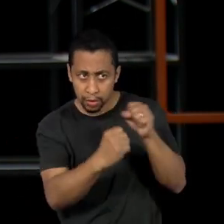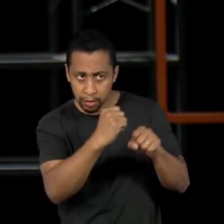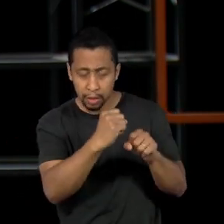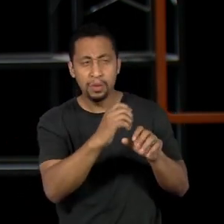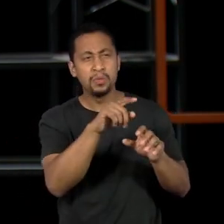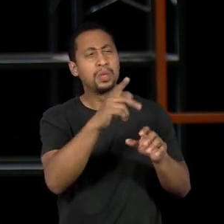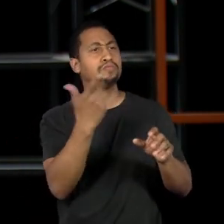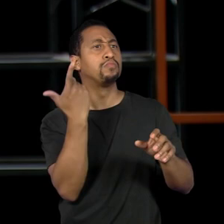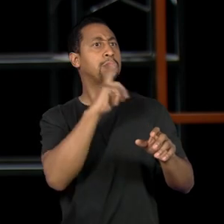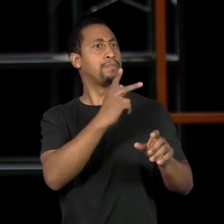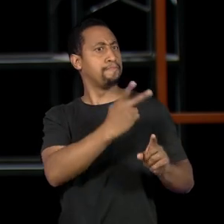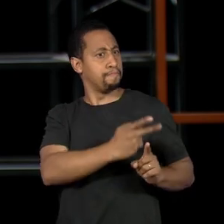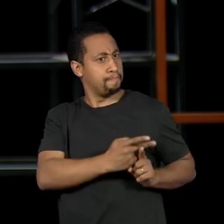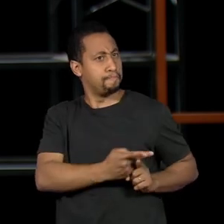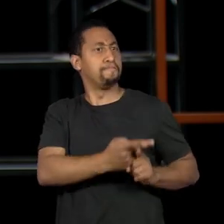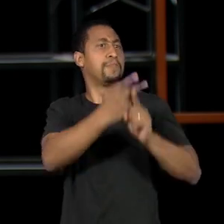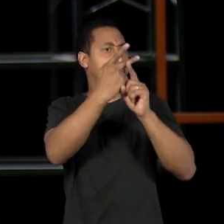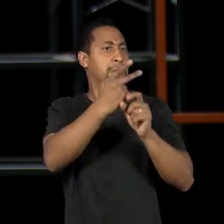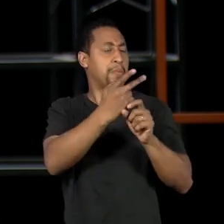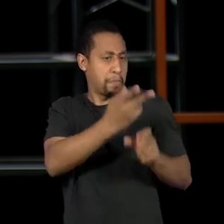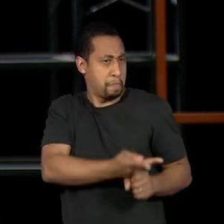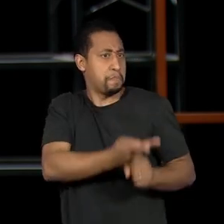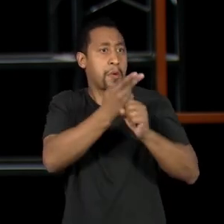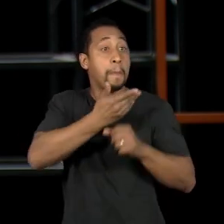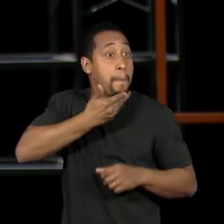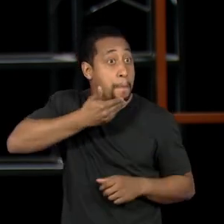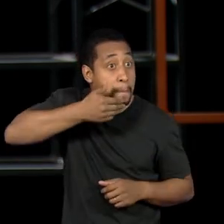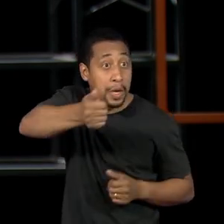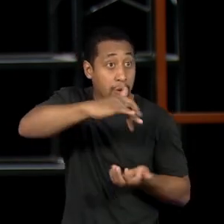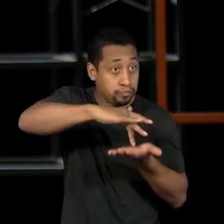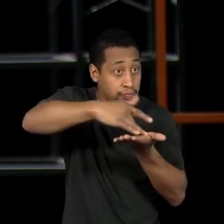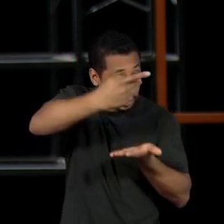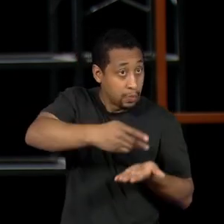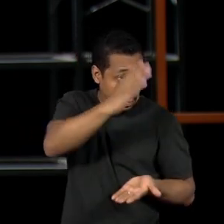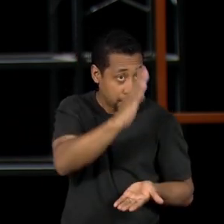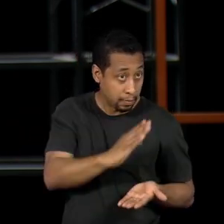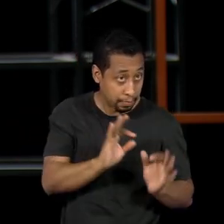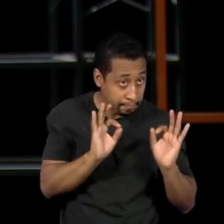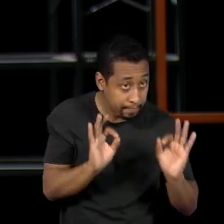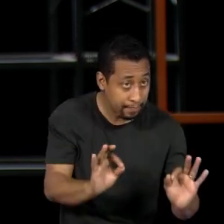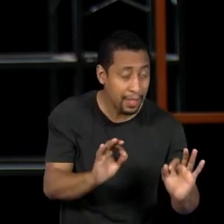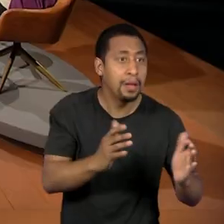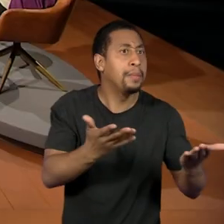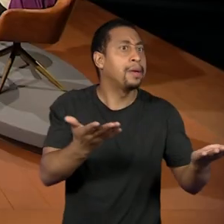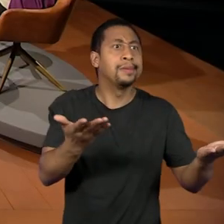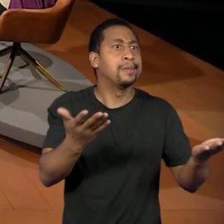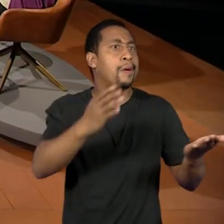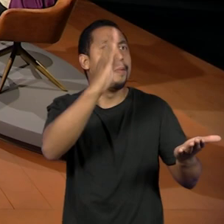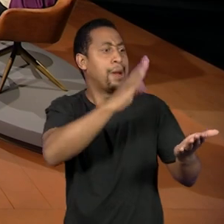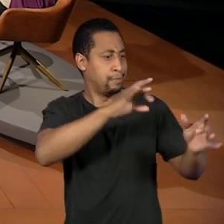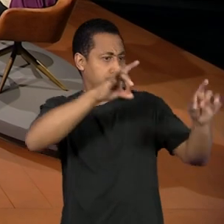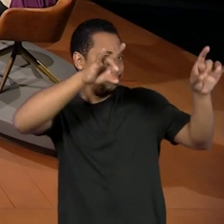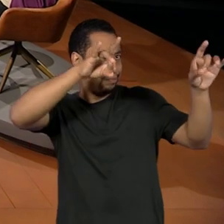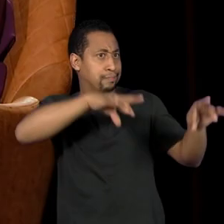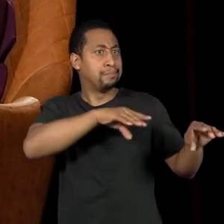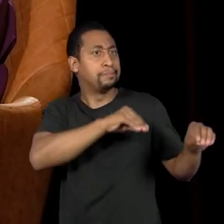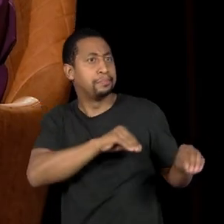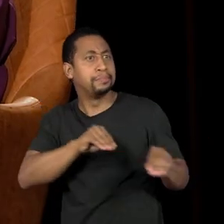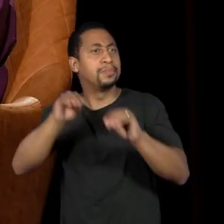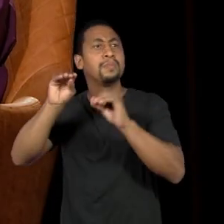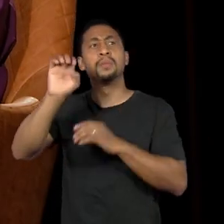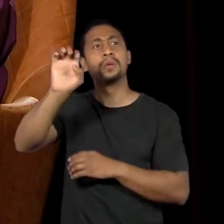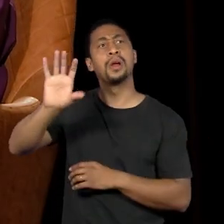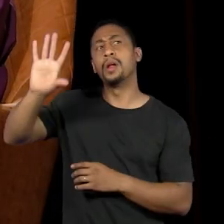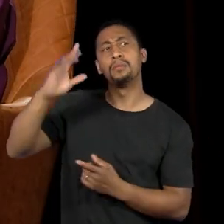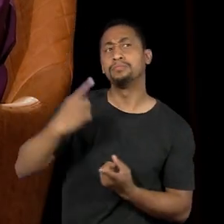bailarino do país. Mas, apesar disso, você resolveu abandonar o Brasil e ir para a Europa. Por quê?